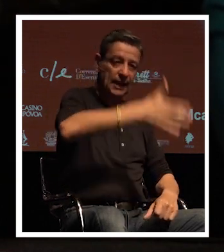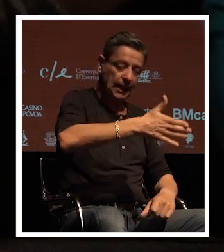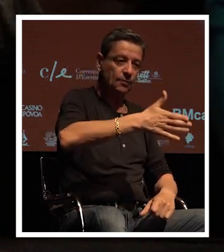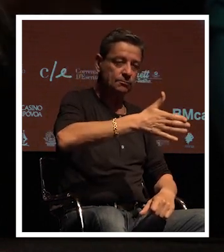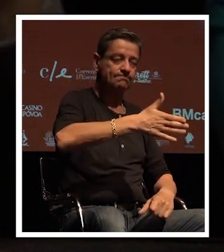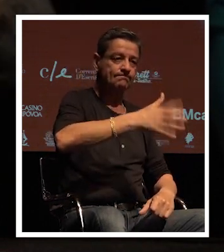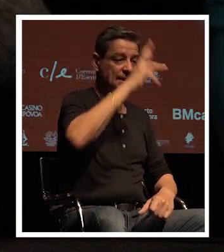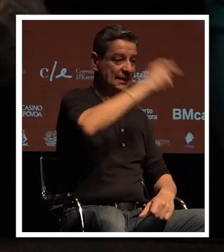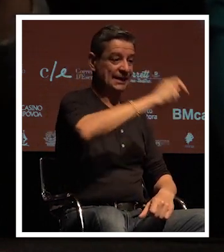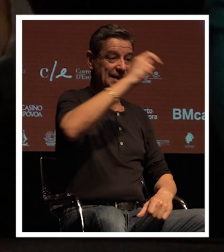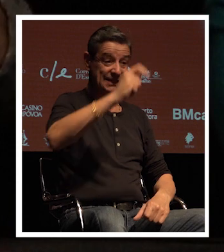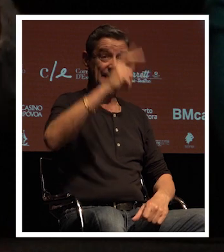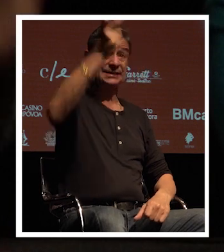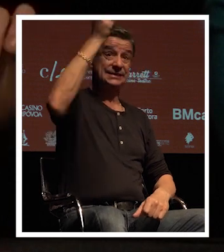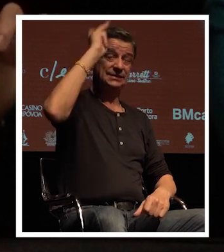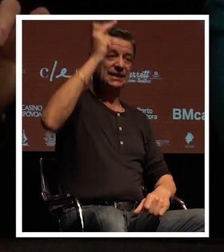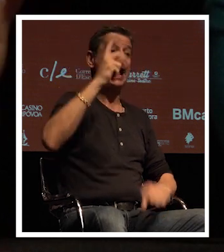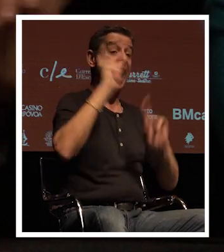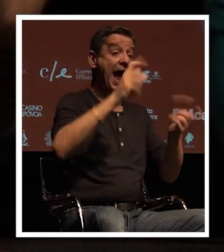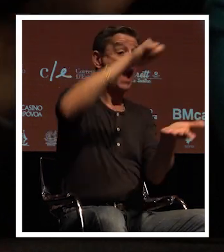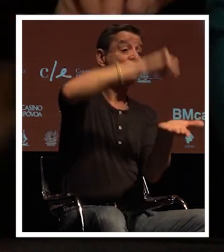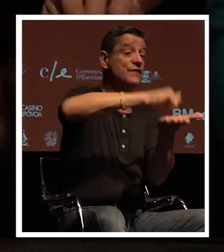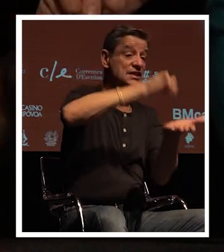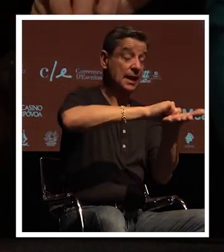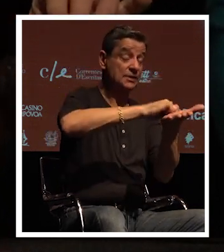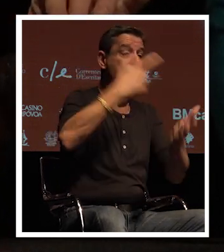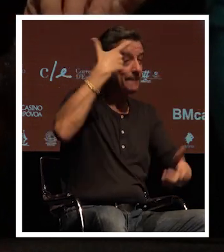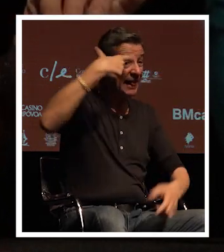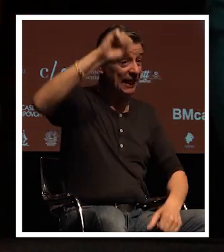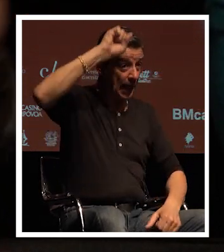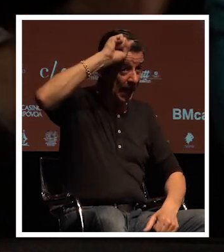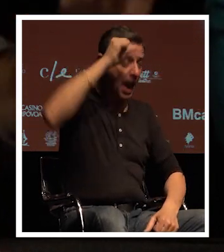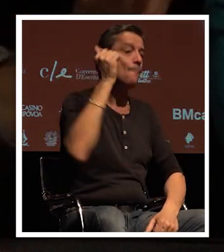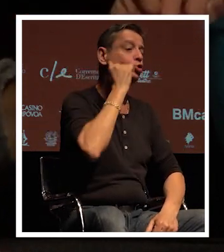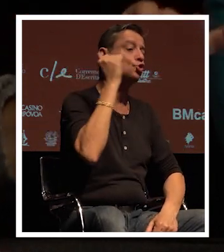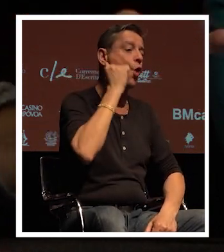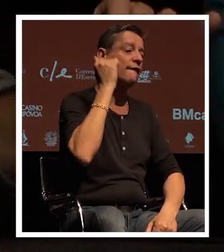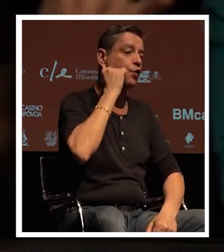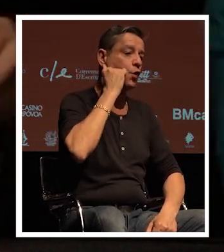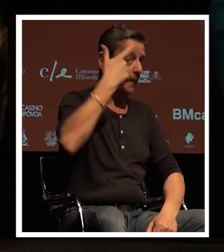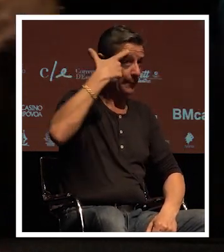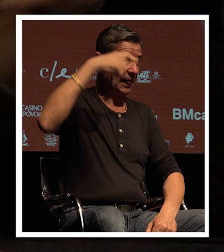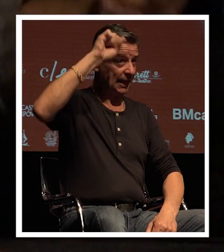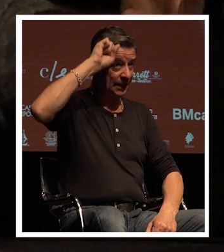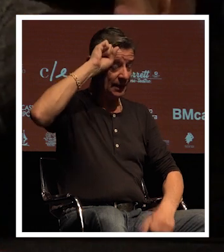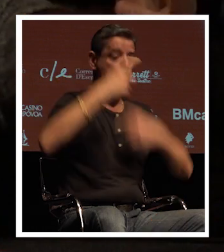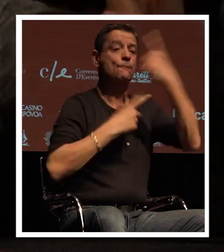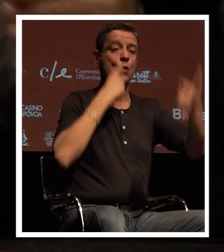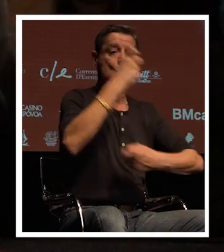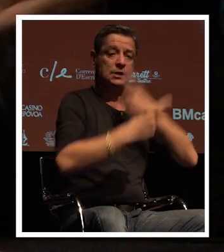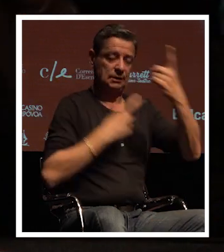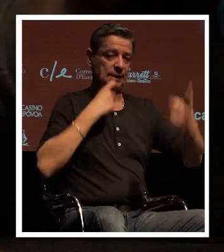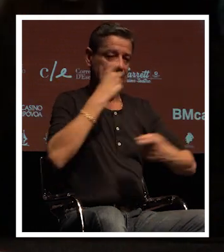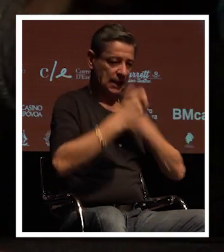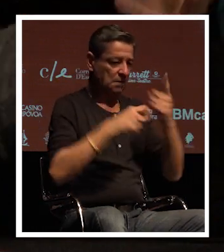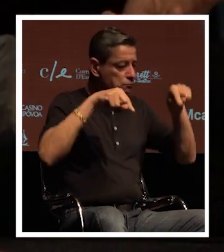música tem 33 anos e eu digo há fascistas em Berlim e em Moscovo é o discurso que de velho se faz de novo e depois a pergunta é irónica e